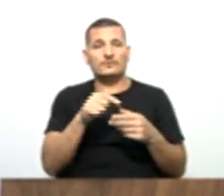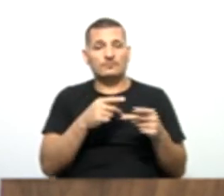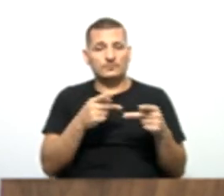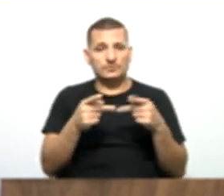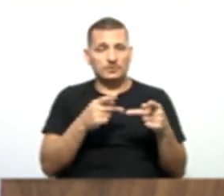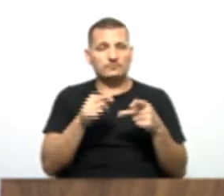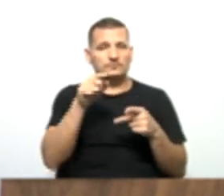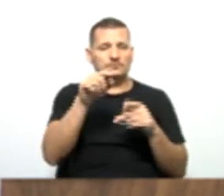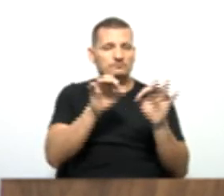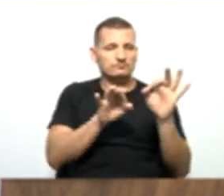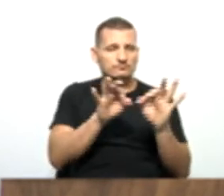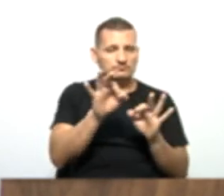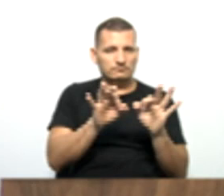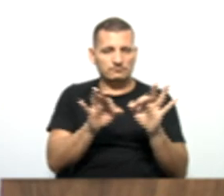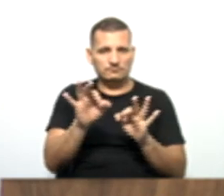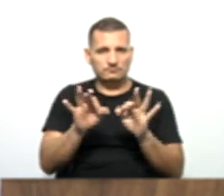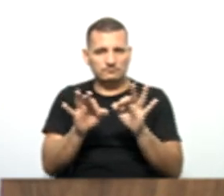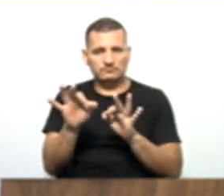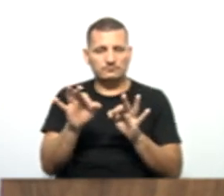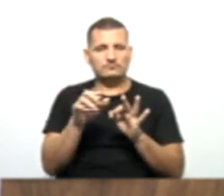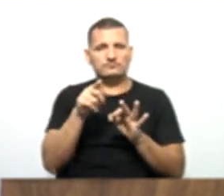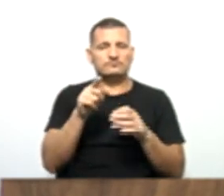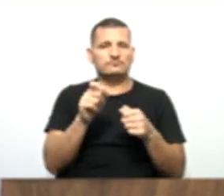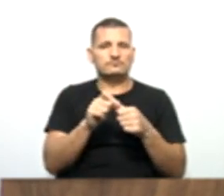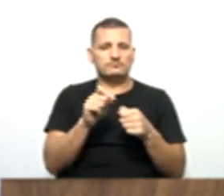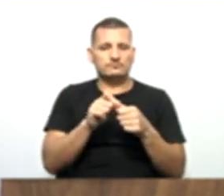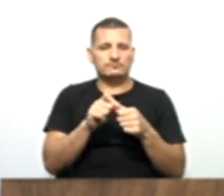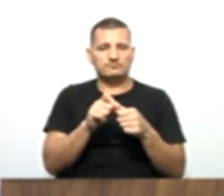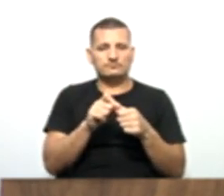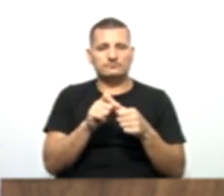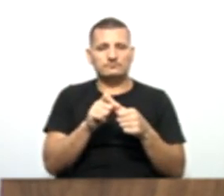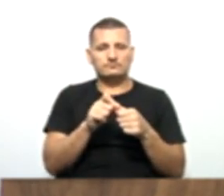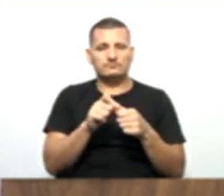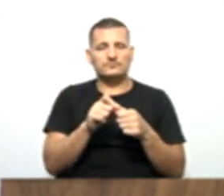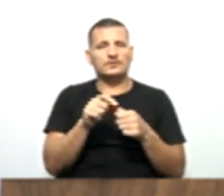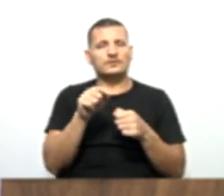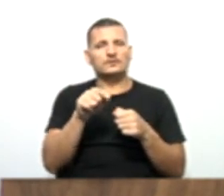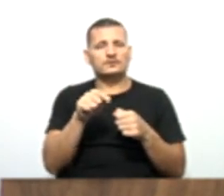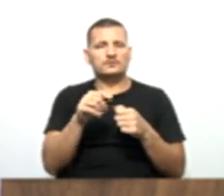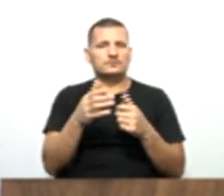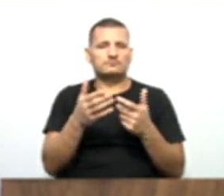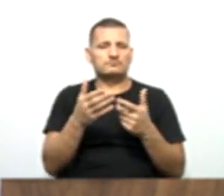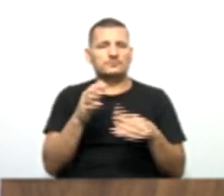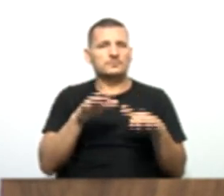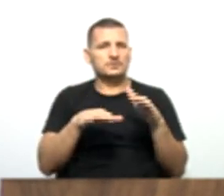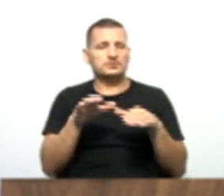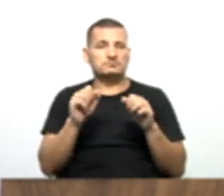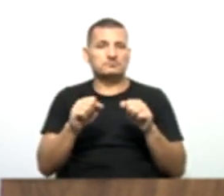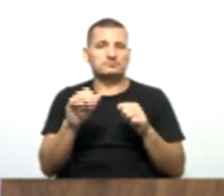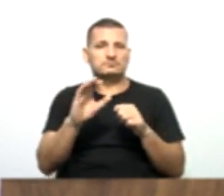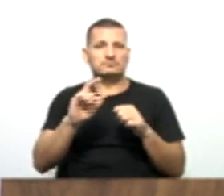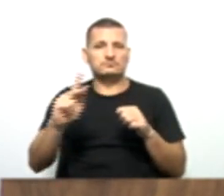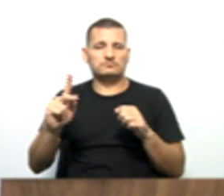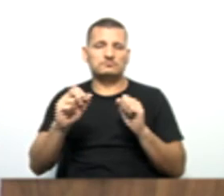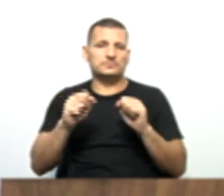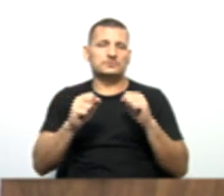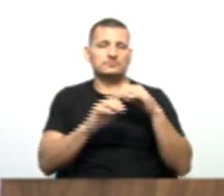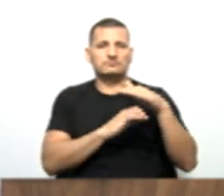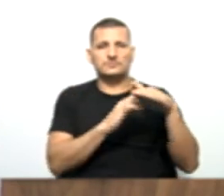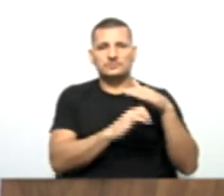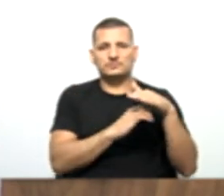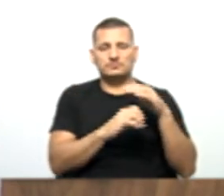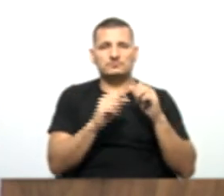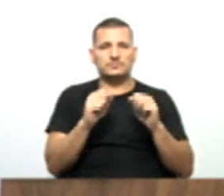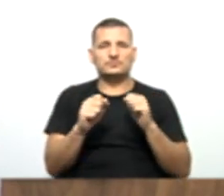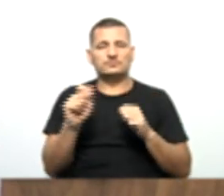vai elaborar, né, você vai fazer esse projeto, ele depende, pode ser da cooperativa, pode ser de uma empresa, pode ser